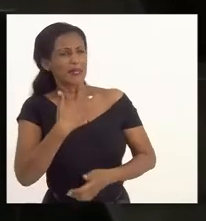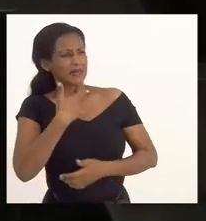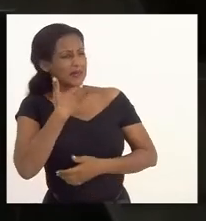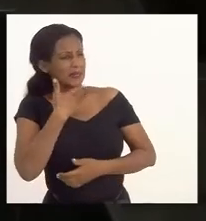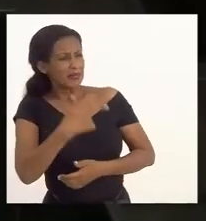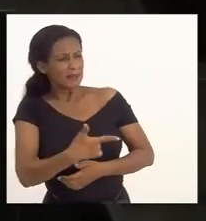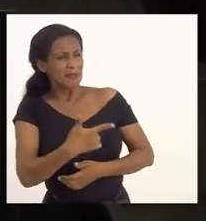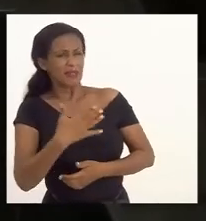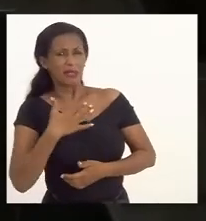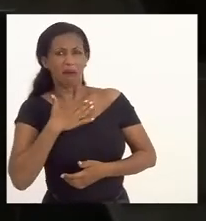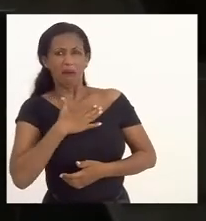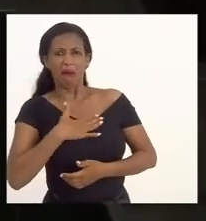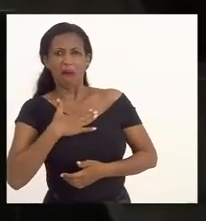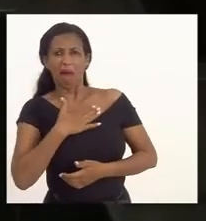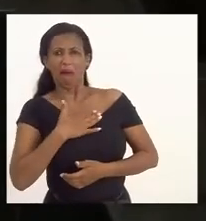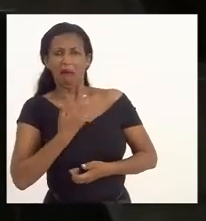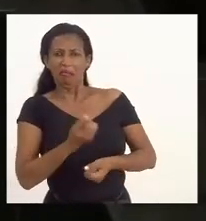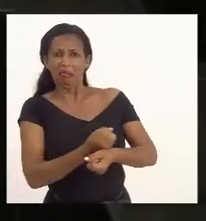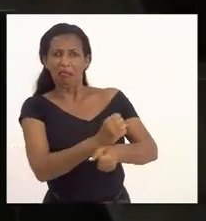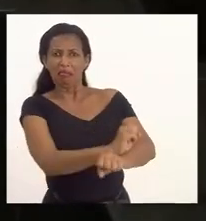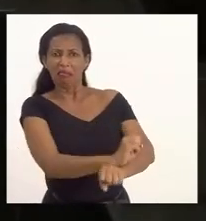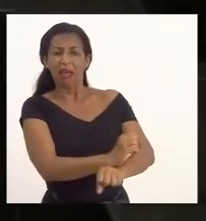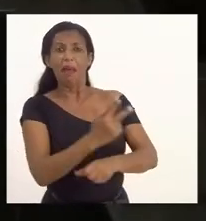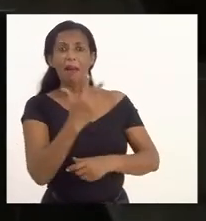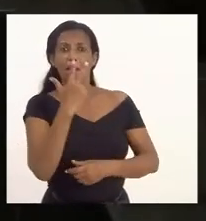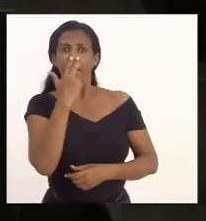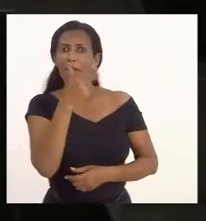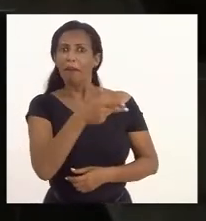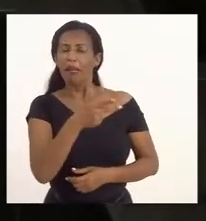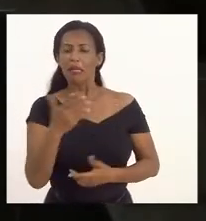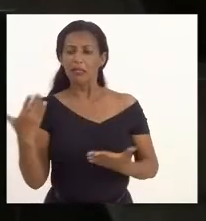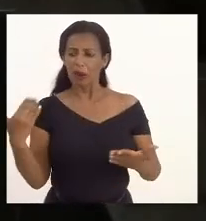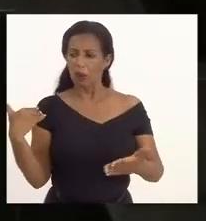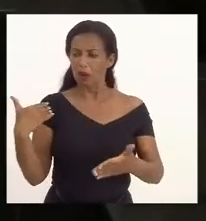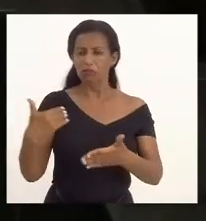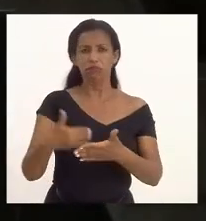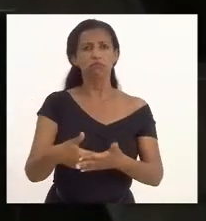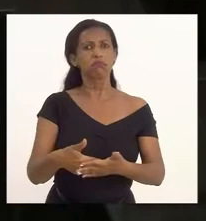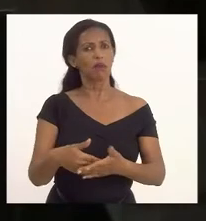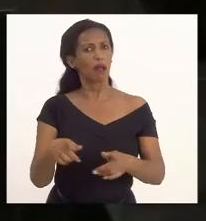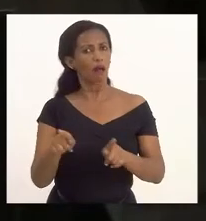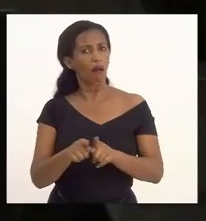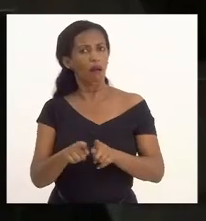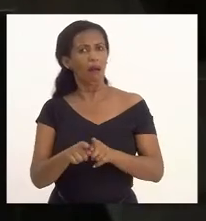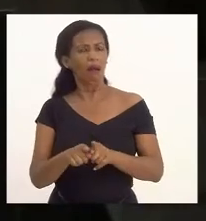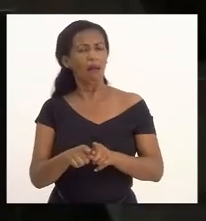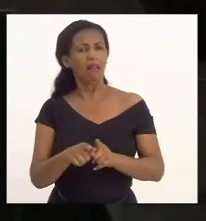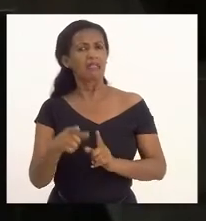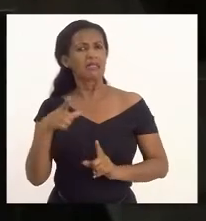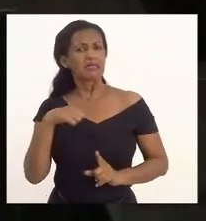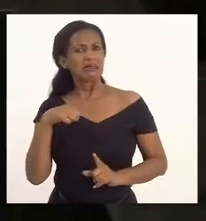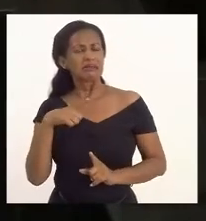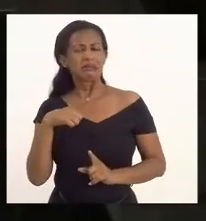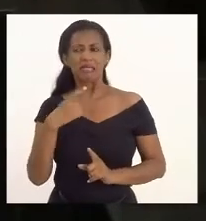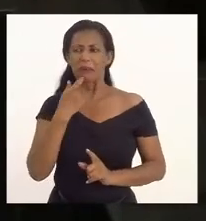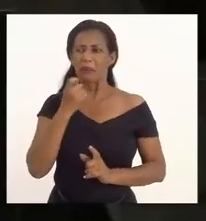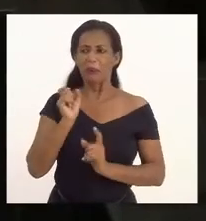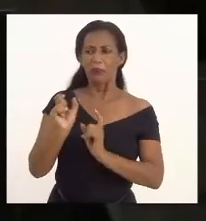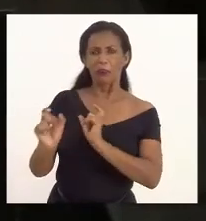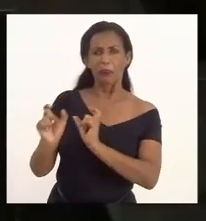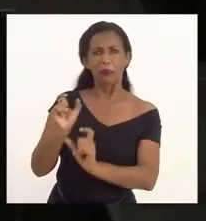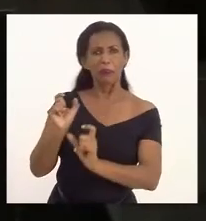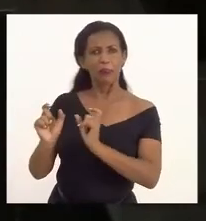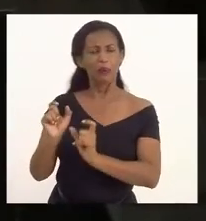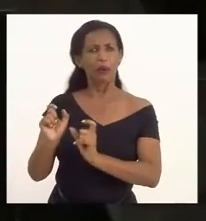apreço pela escravatura. Chegou a ser, inclusive, recentemente, admoestado, fustigado,